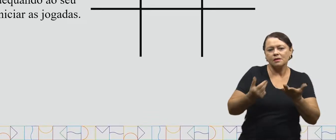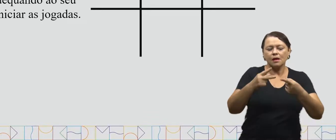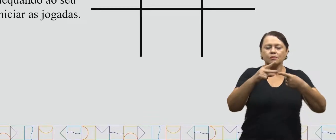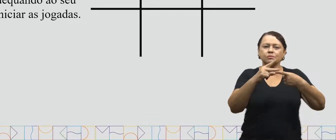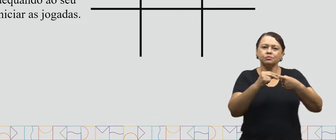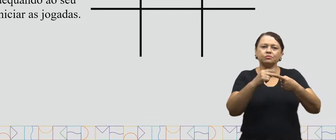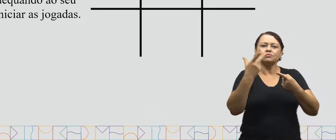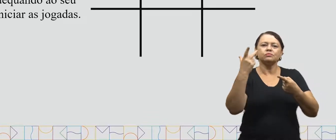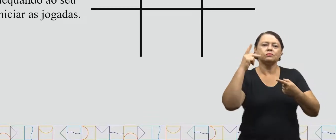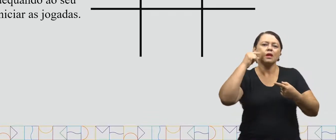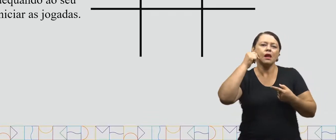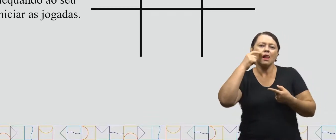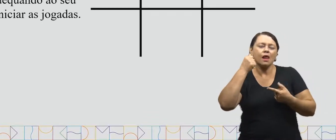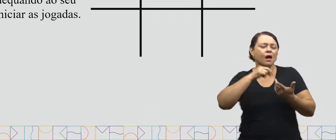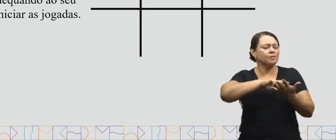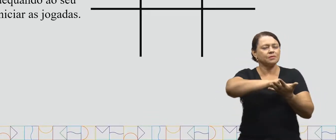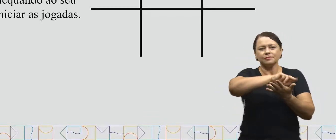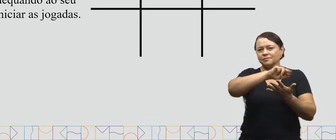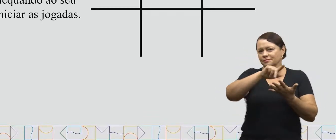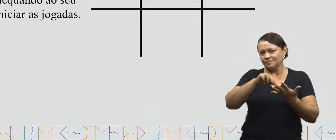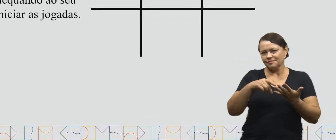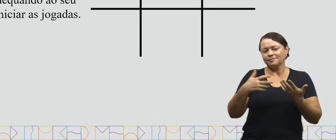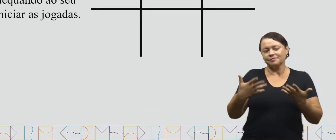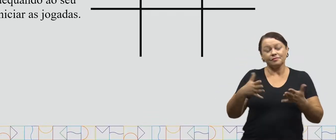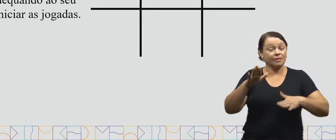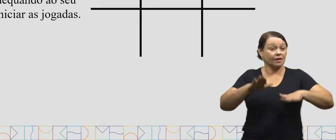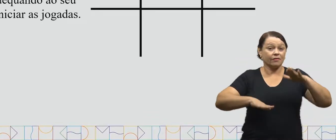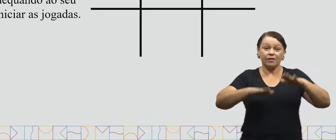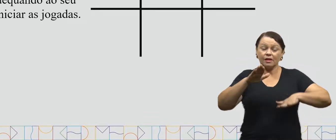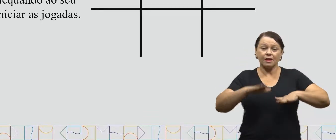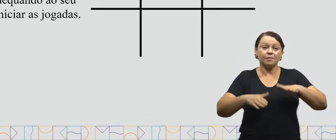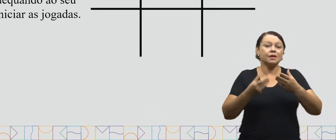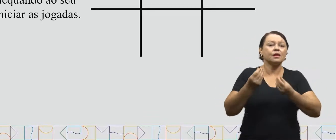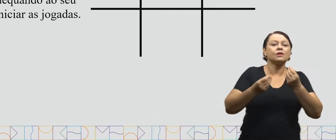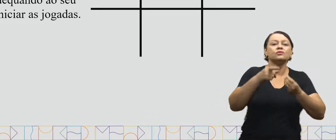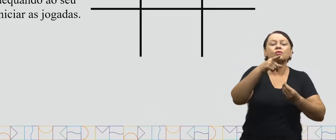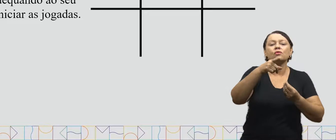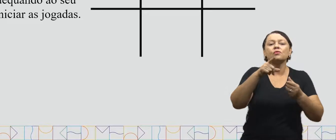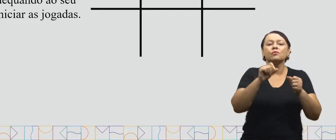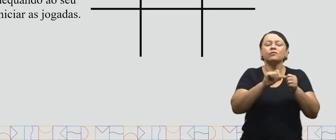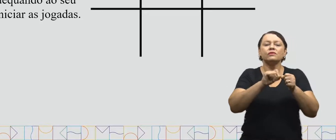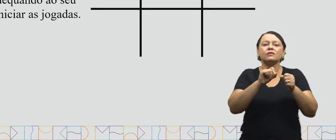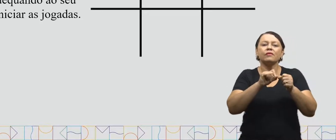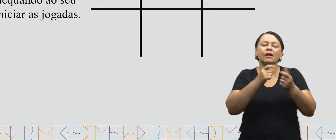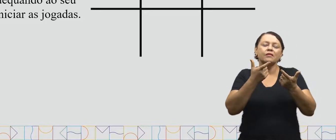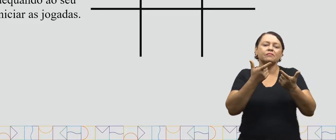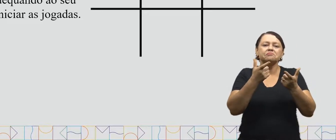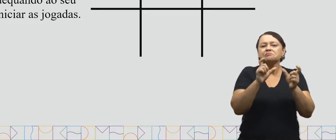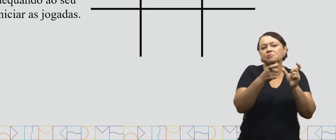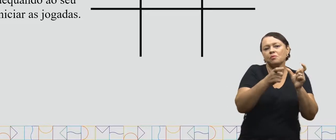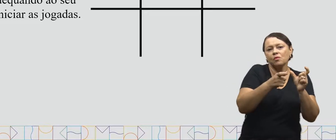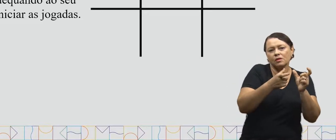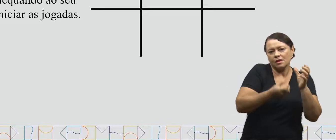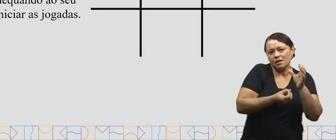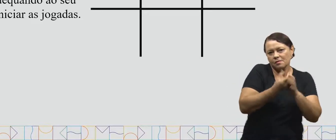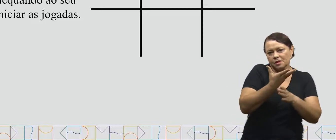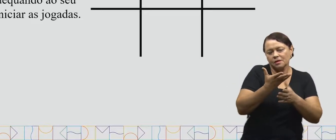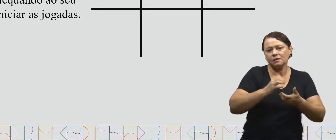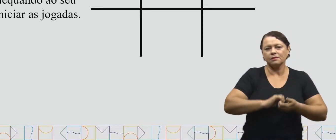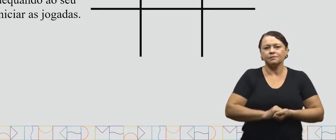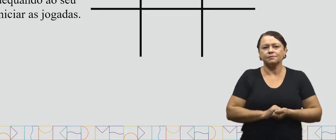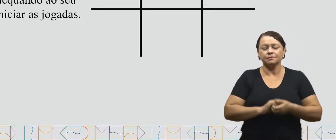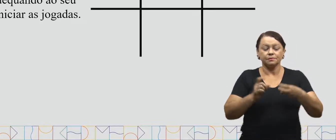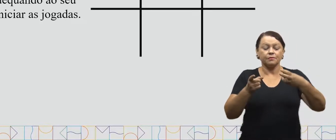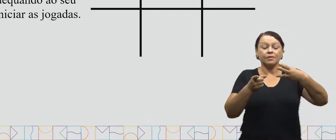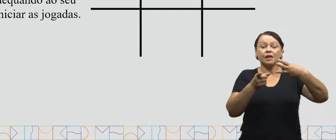lápis, caneta, entre outros materiais. Vai depender de como você montou seu tabuleiro. Terceira, a idade.